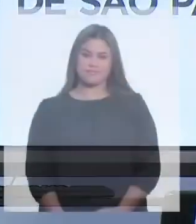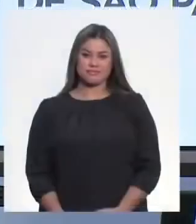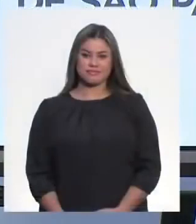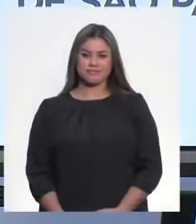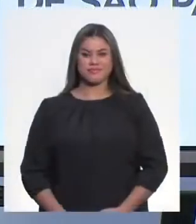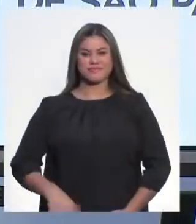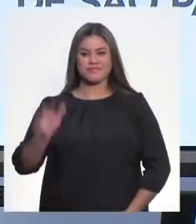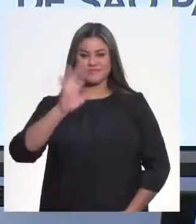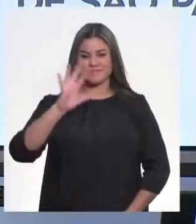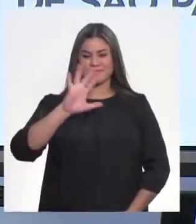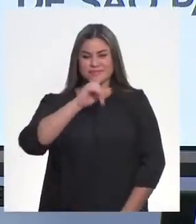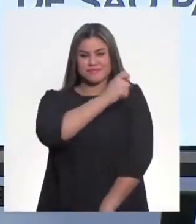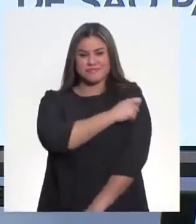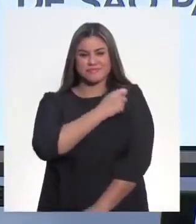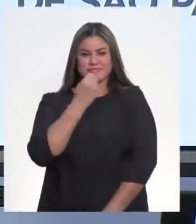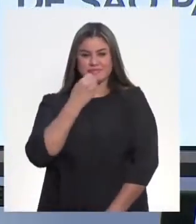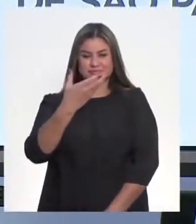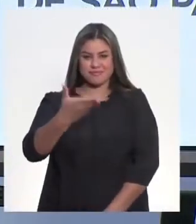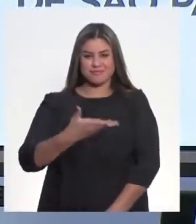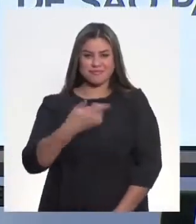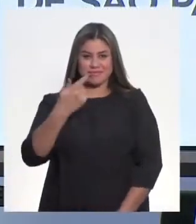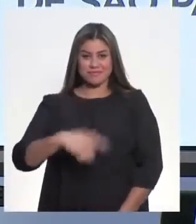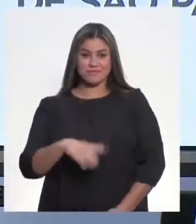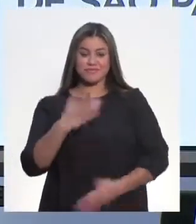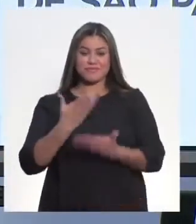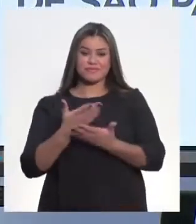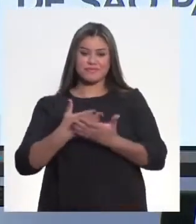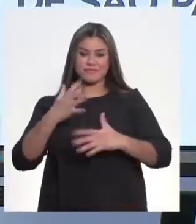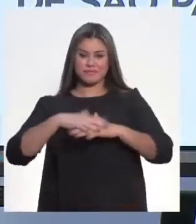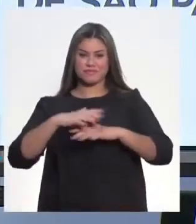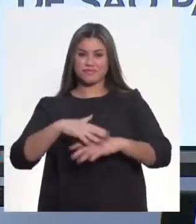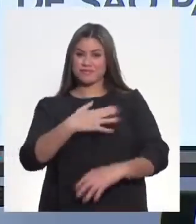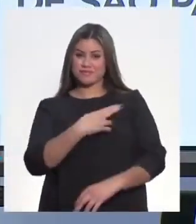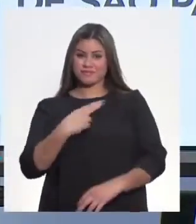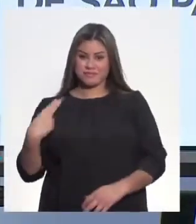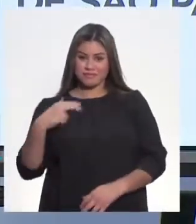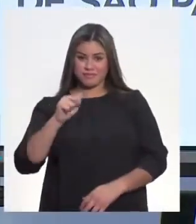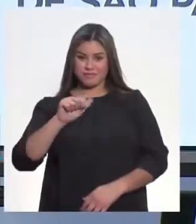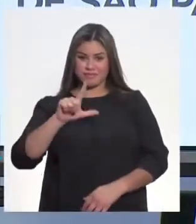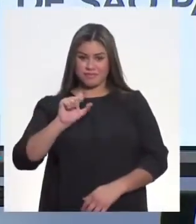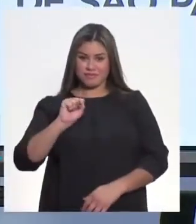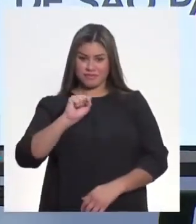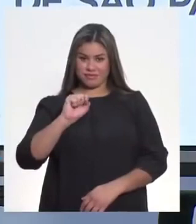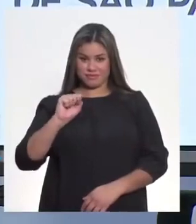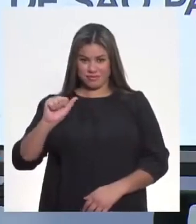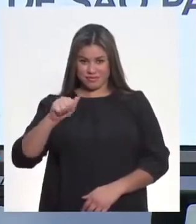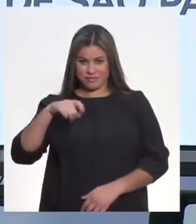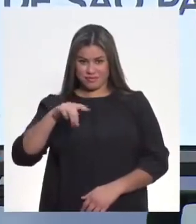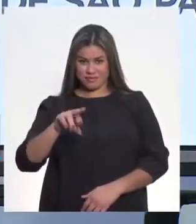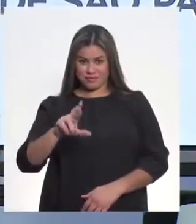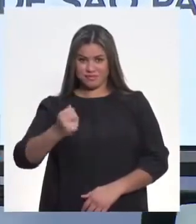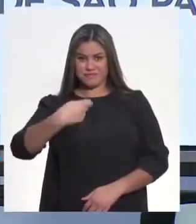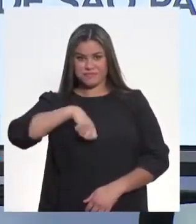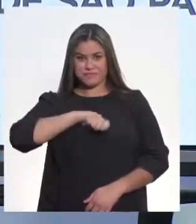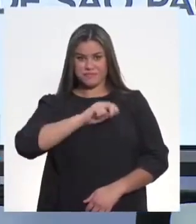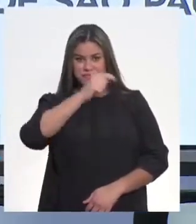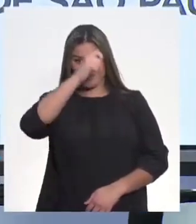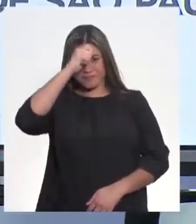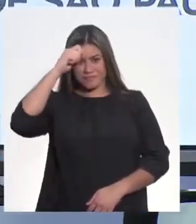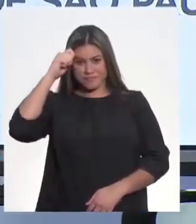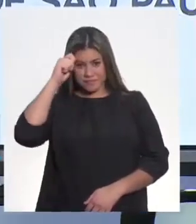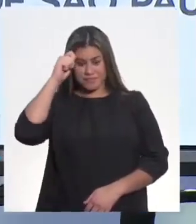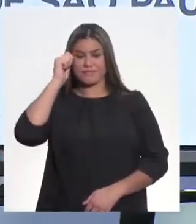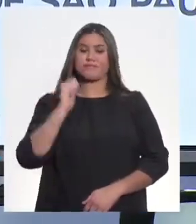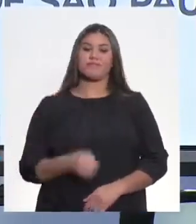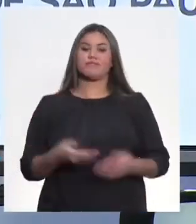Olá, alunos, bem-vindos a mais uma aula de matemática. Eu sou a professora Alessandra e hoje nós vamos para a terceira parte da